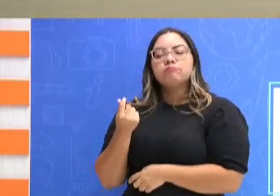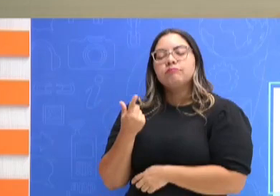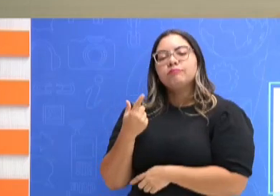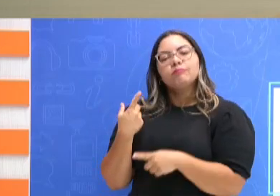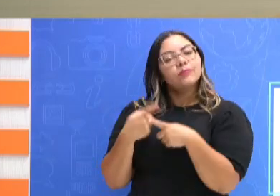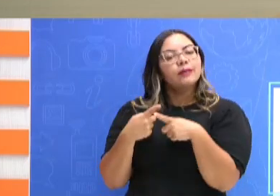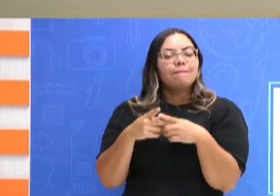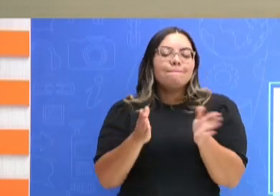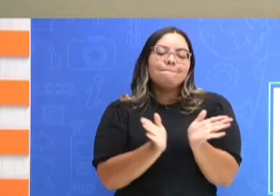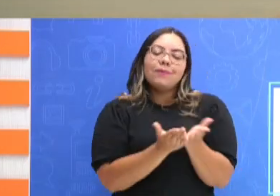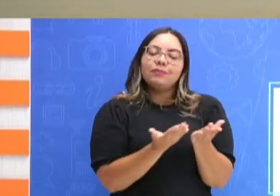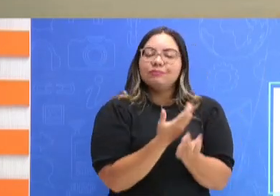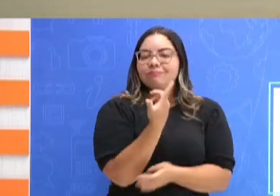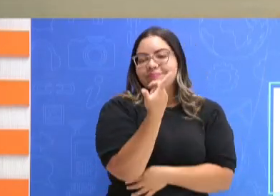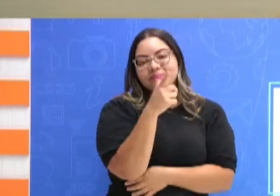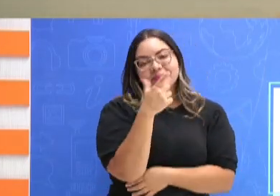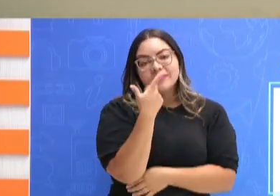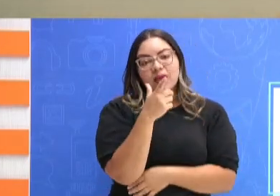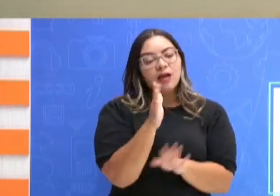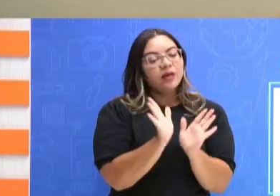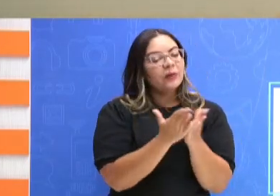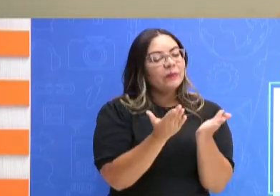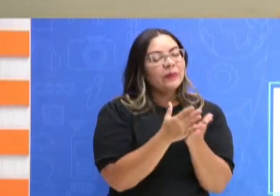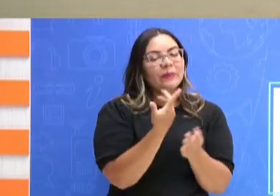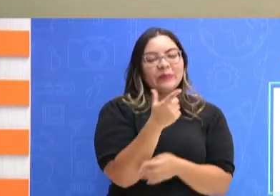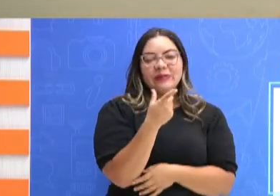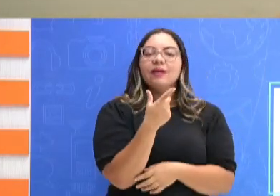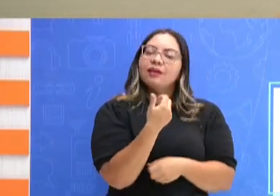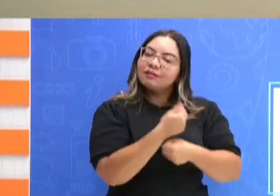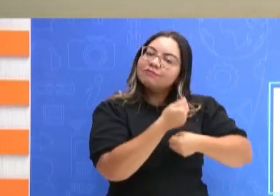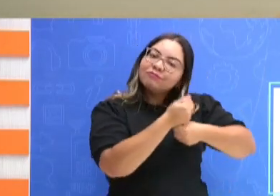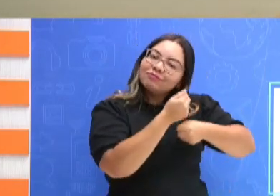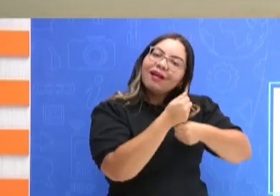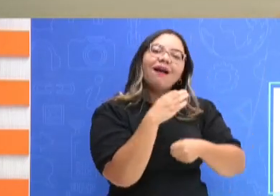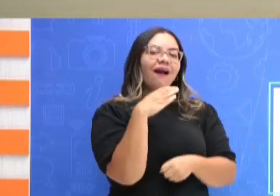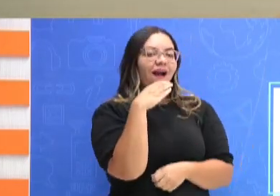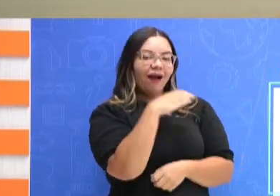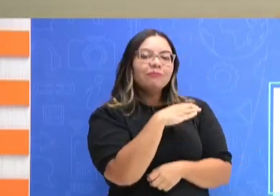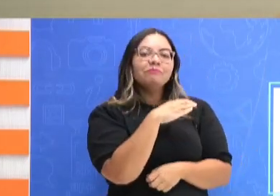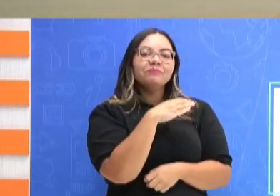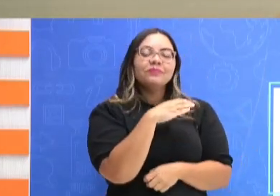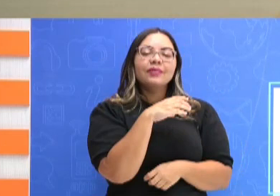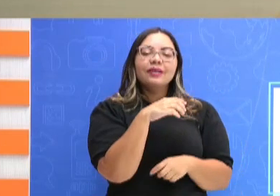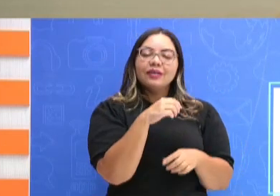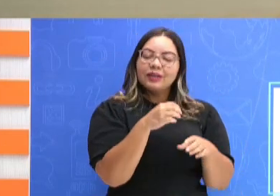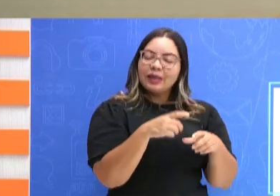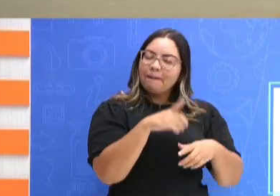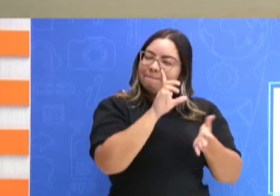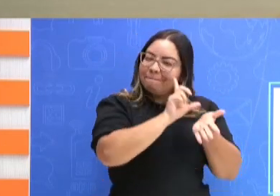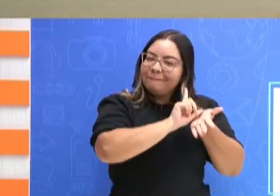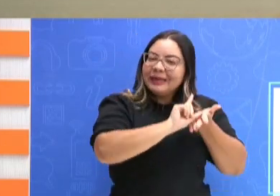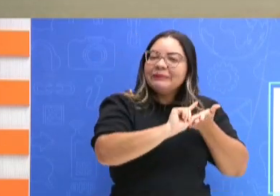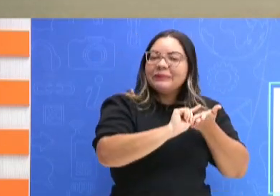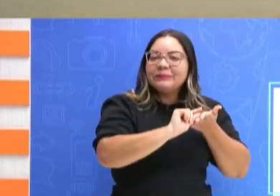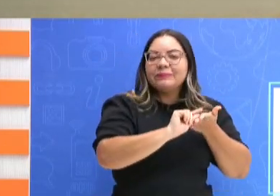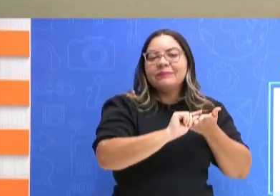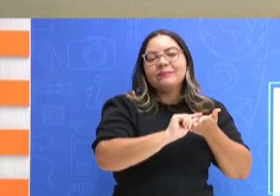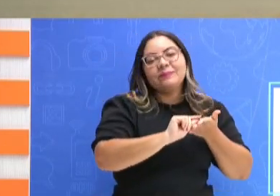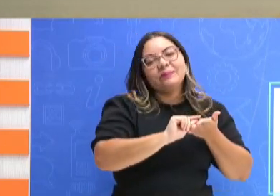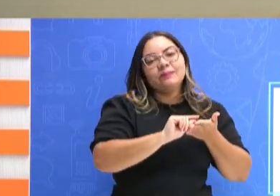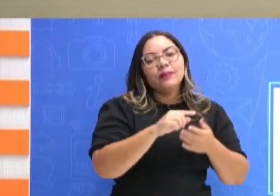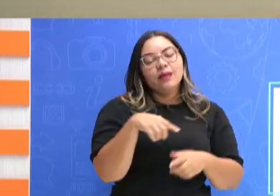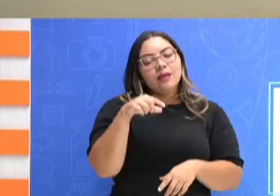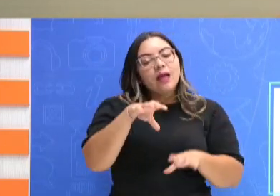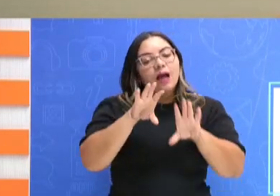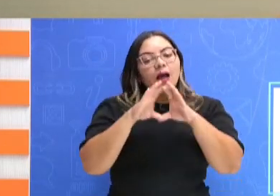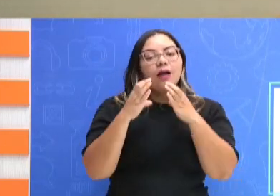não tem grandes terrenos. E o pobre, quando tem um terreno, ele constrói alguma coisa logo. E é limpinho. E o seu terreno é limpo. É limpinho. Então, eu mandei uma Câmara